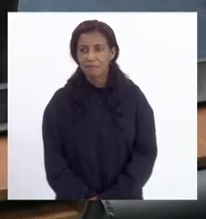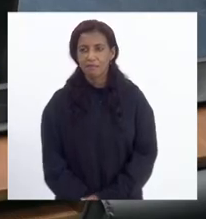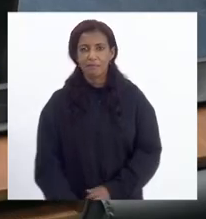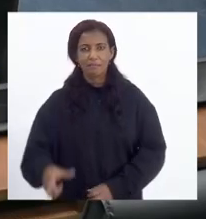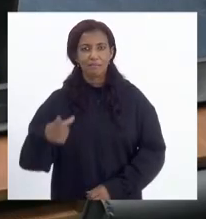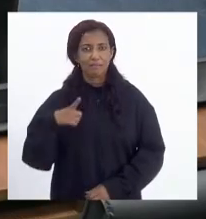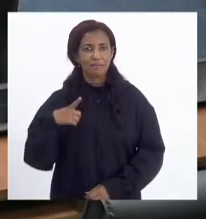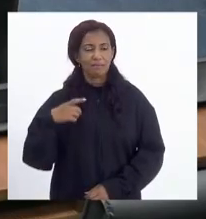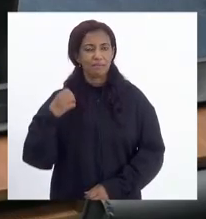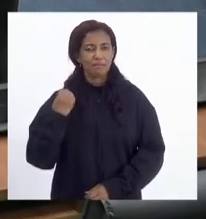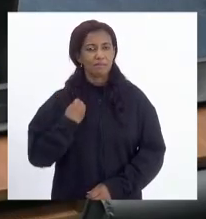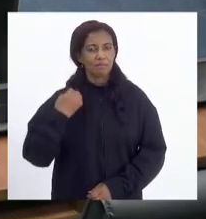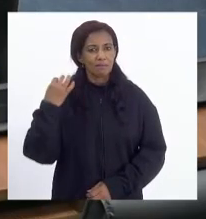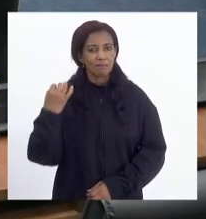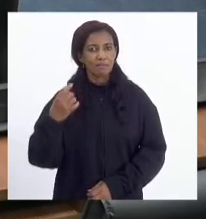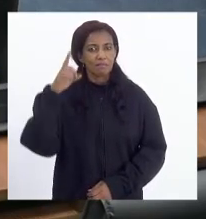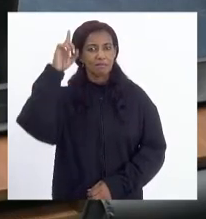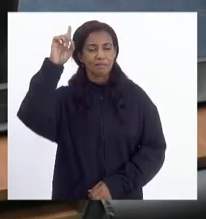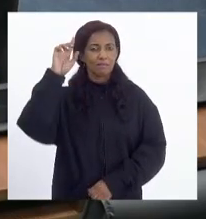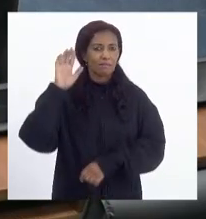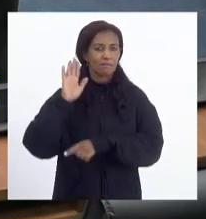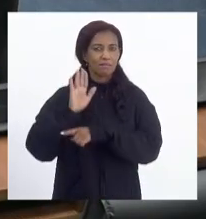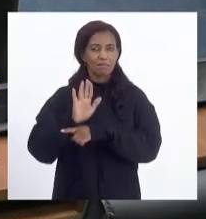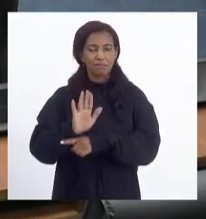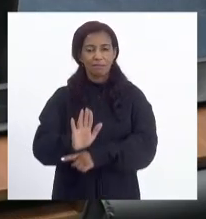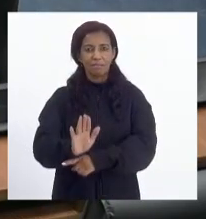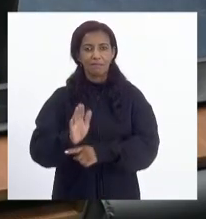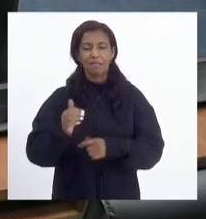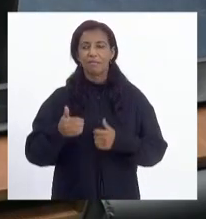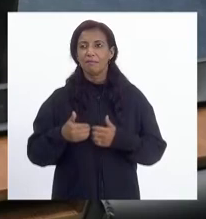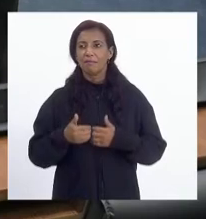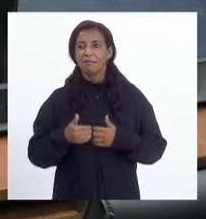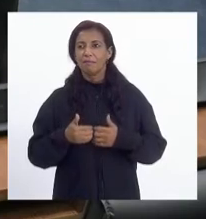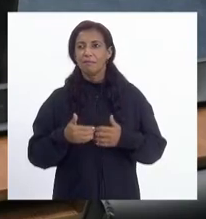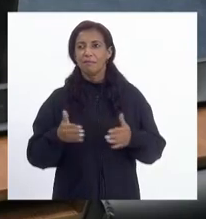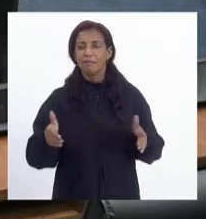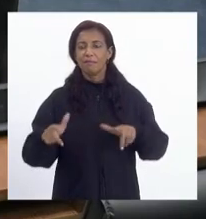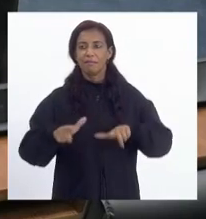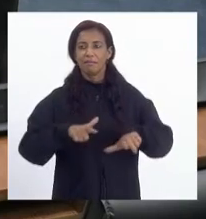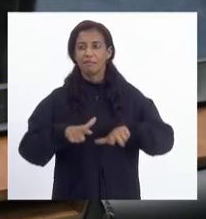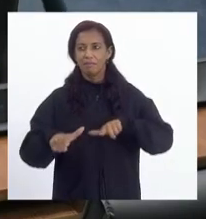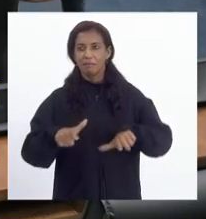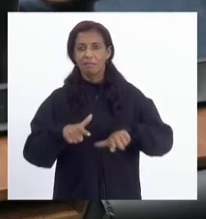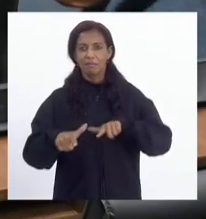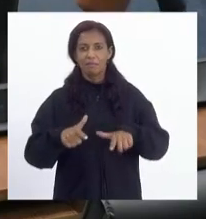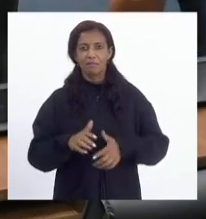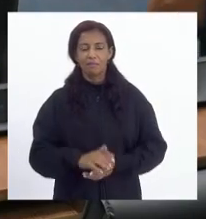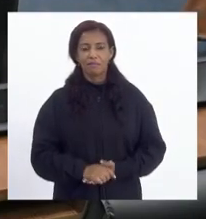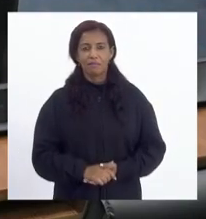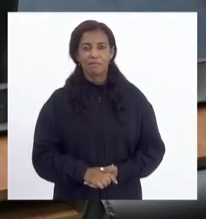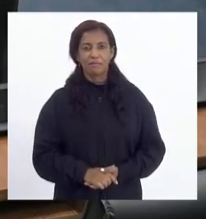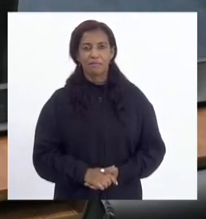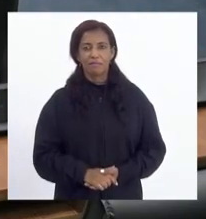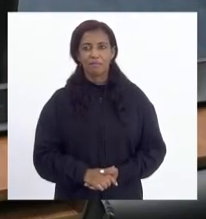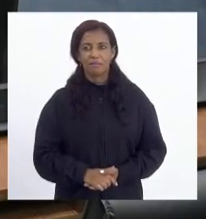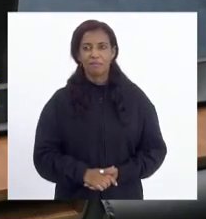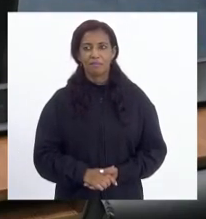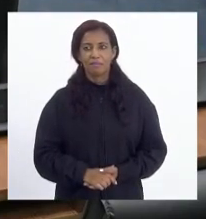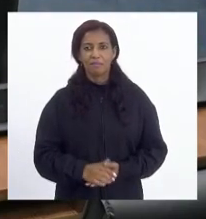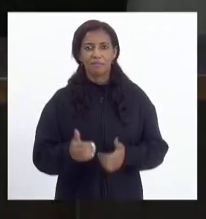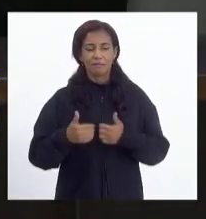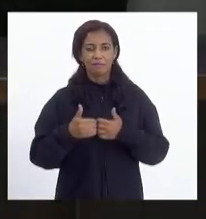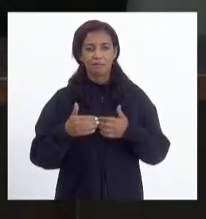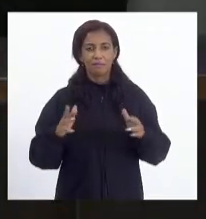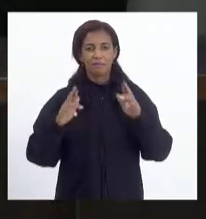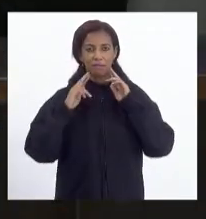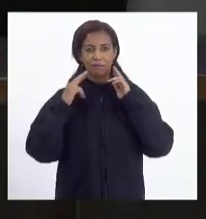em havendo número legal e sob a proteção de Deus iniciamos os nossos trabalhos está